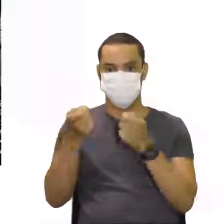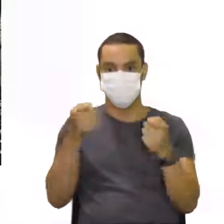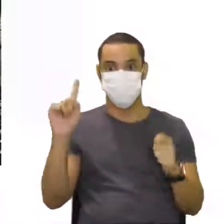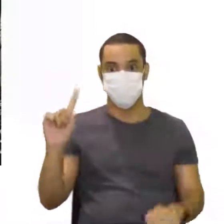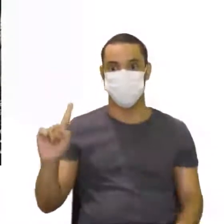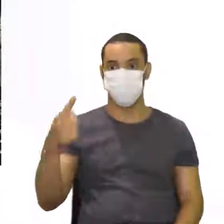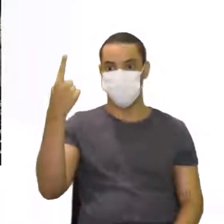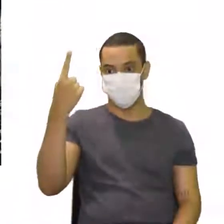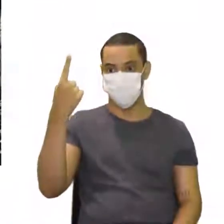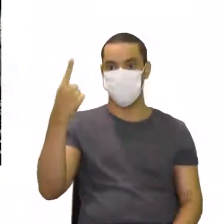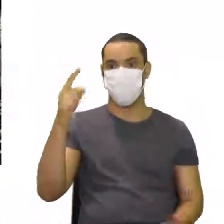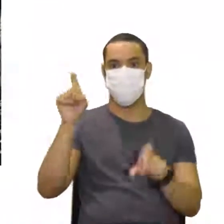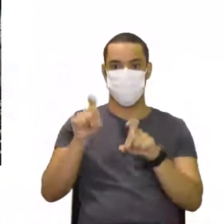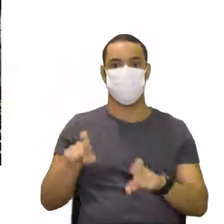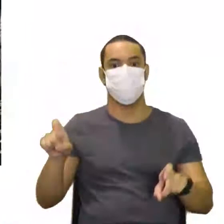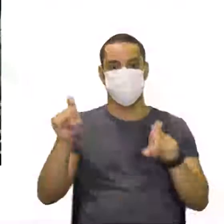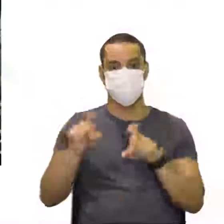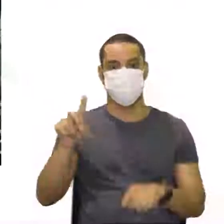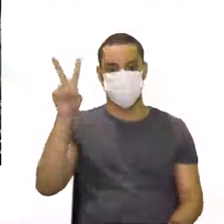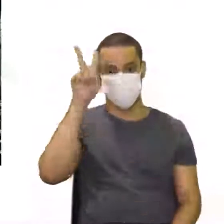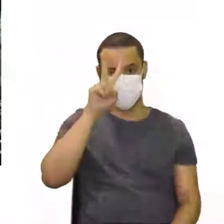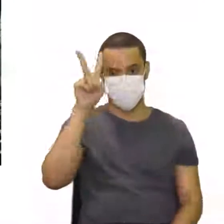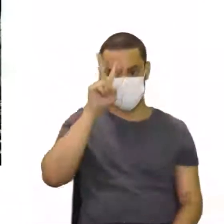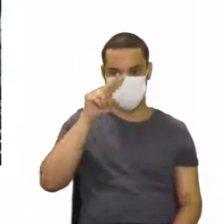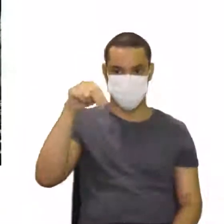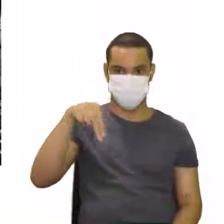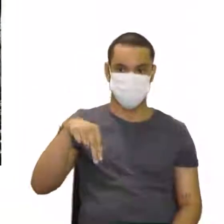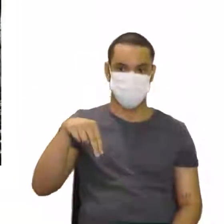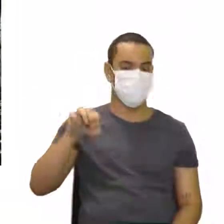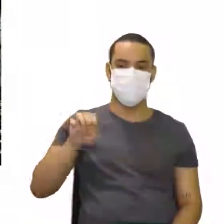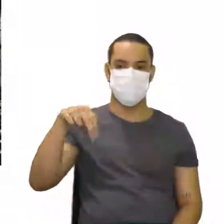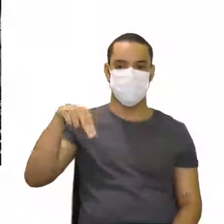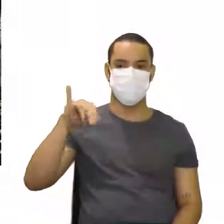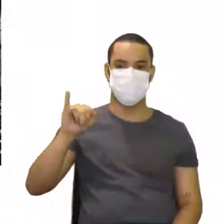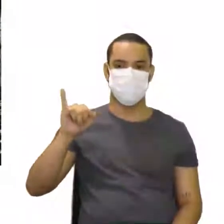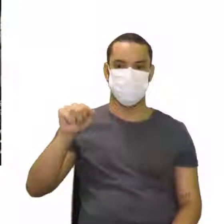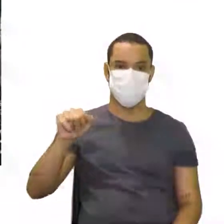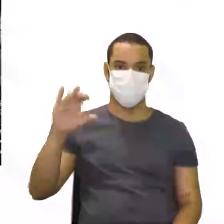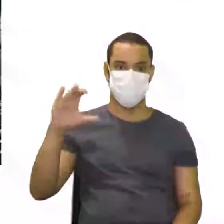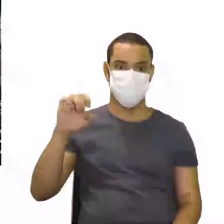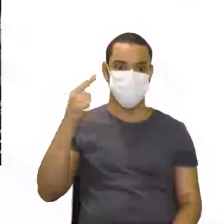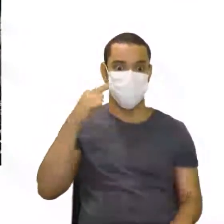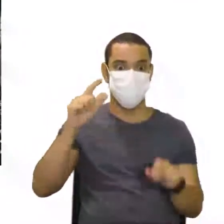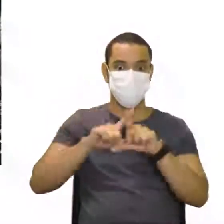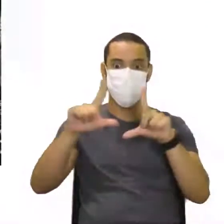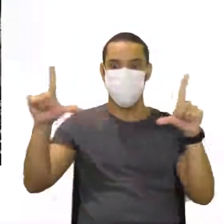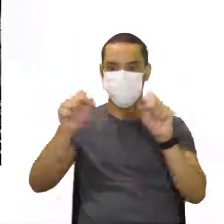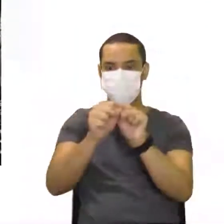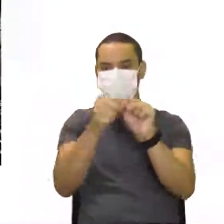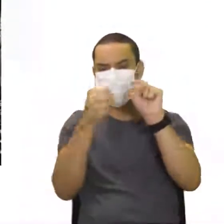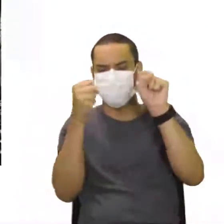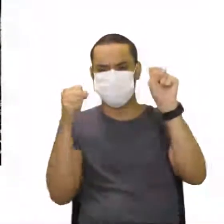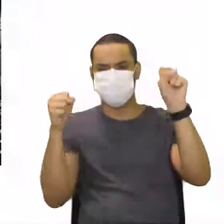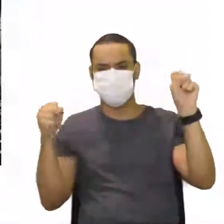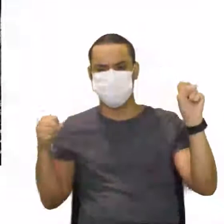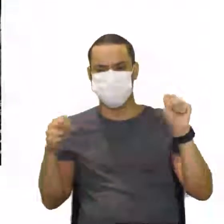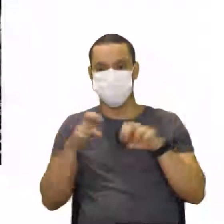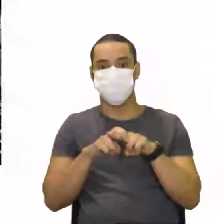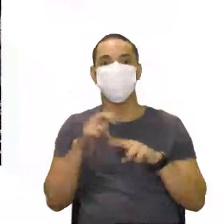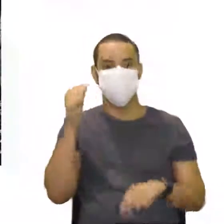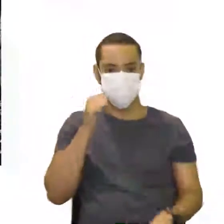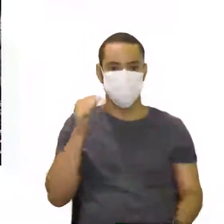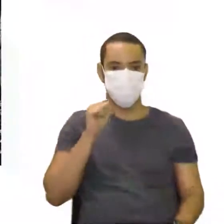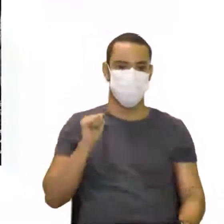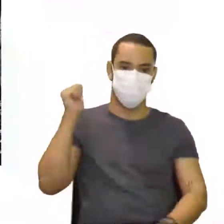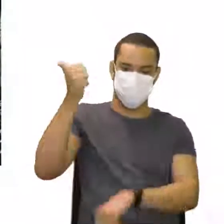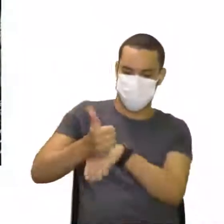primeiro computador eletrônico da história, o ENIAC. Olha o tamanho deste computador, pessoal. Então aqui, mulheres aí dominando